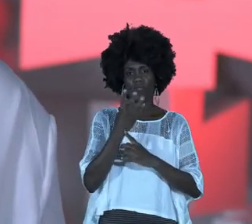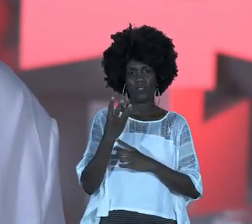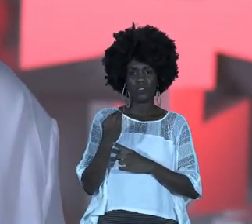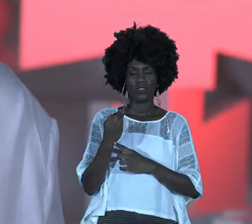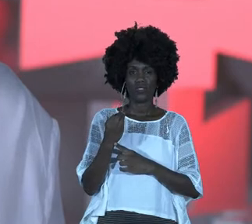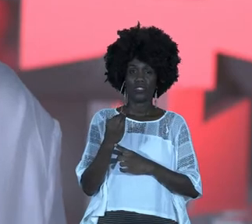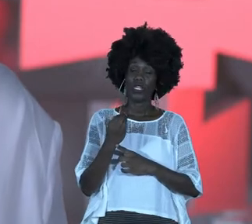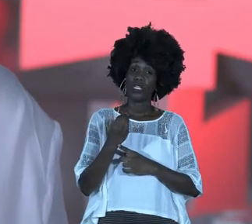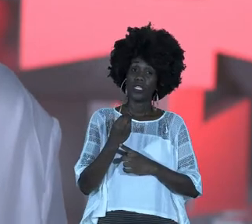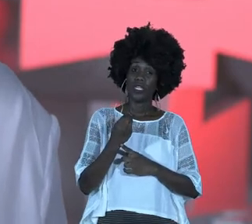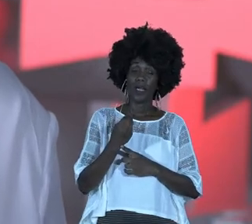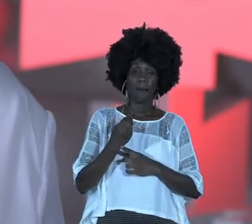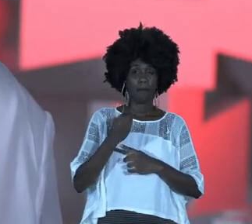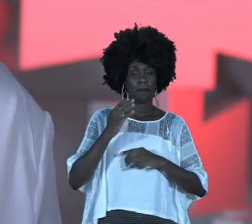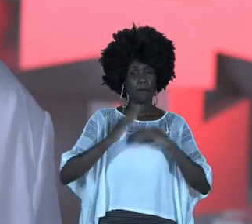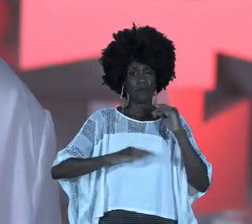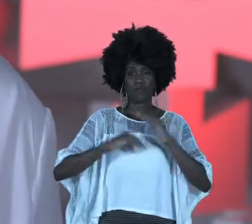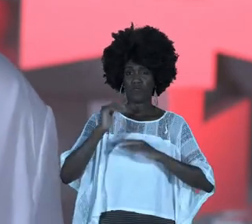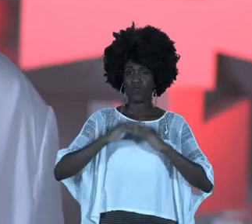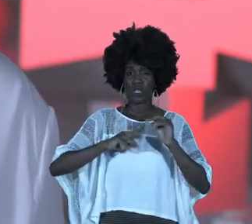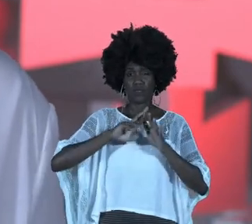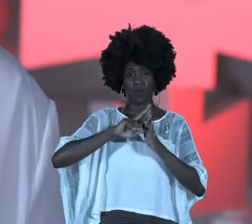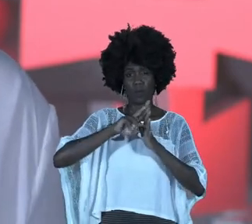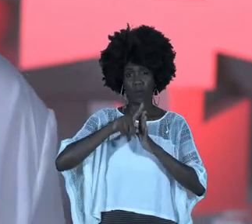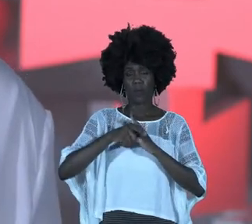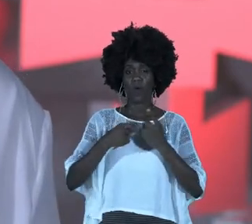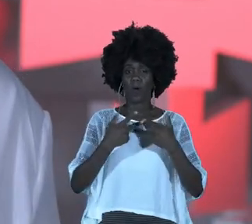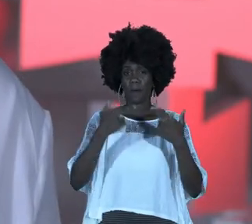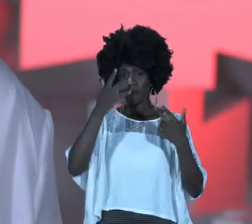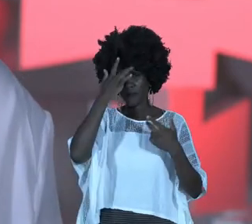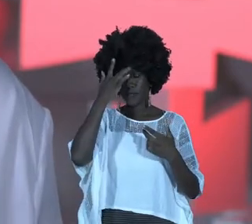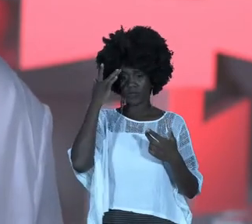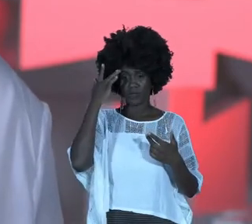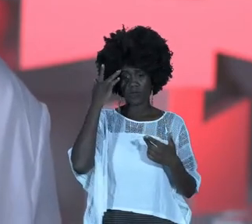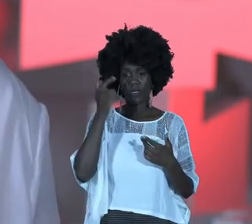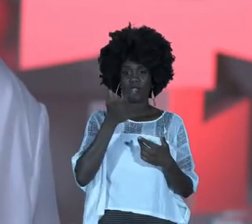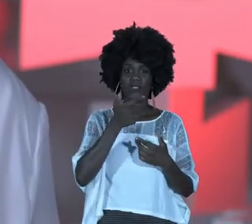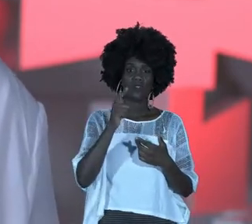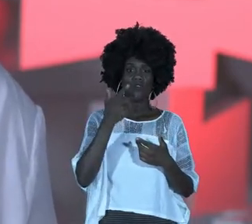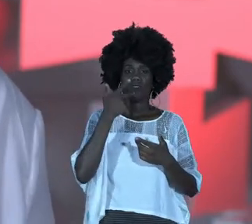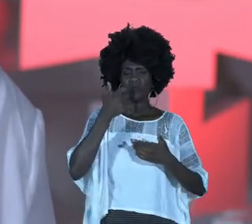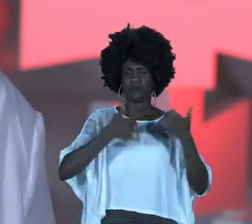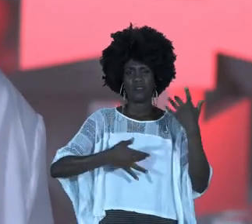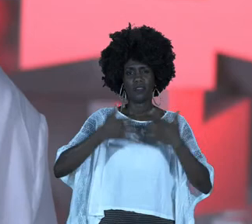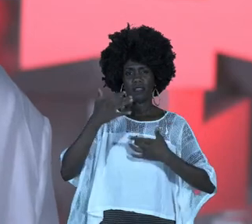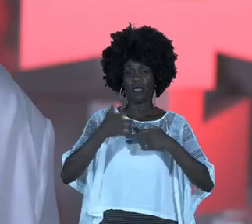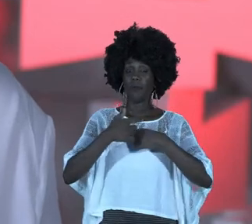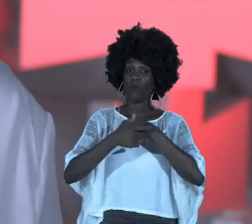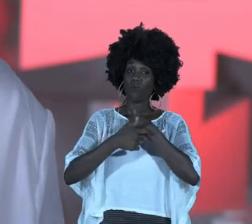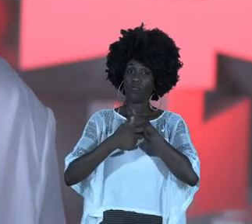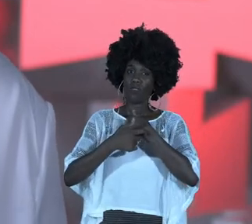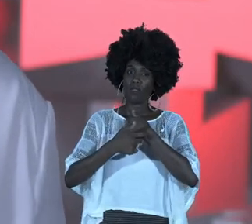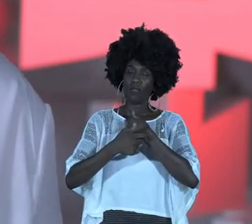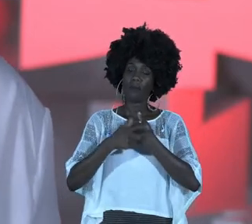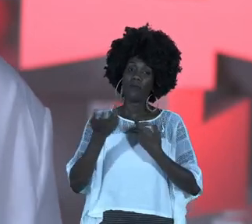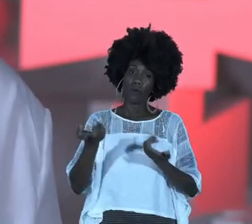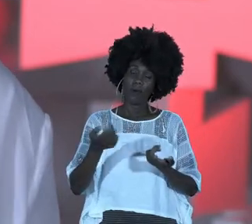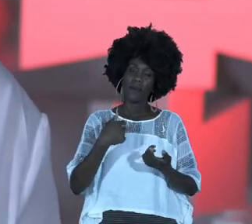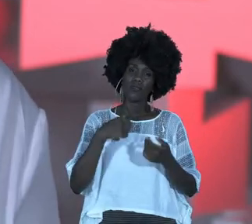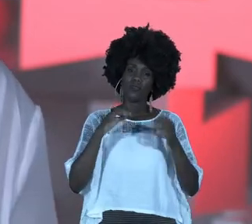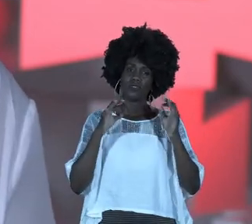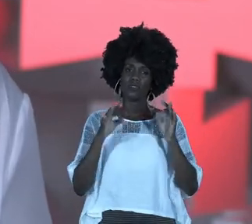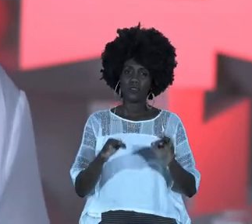de muitos artistas. Assim, muitas pessoas eu não citei aqui por uma questão do tempo, mas que eu